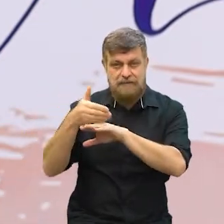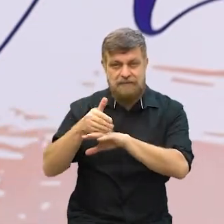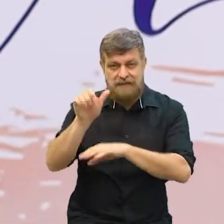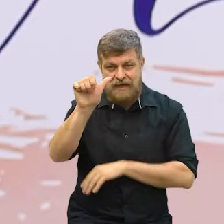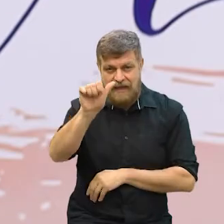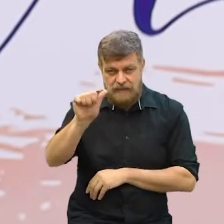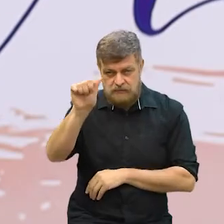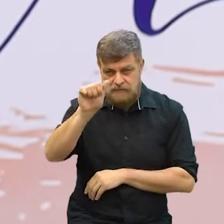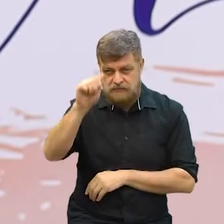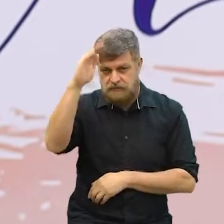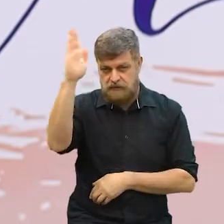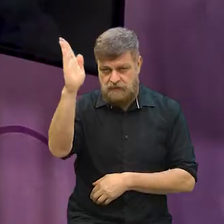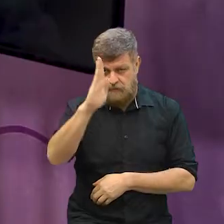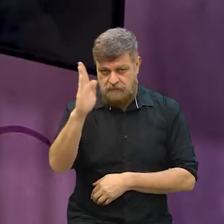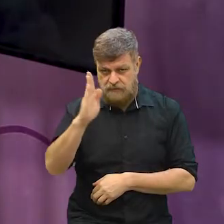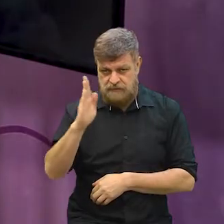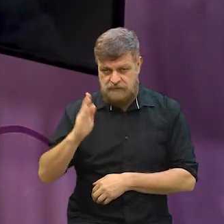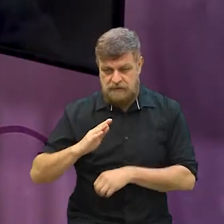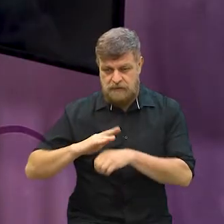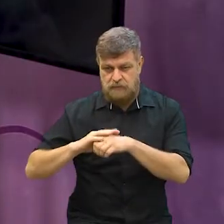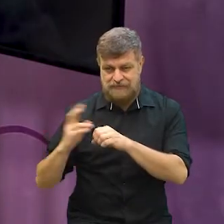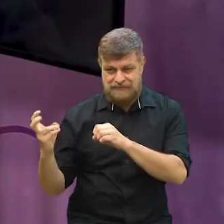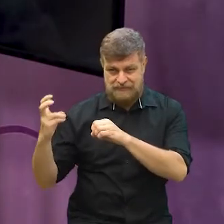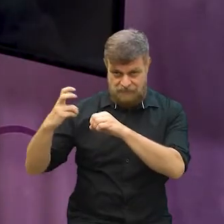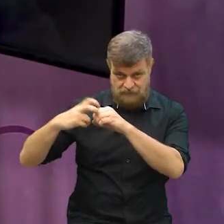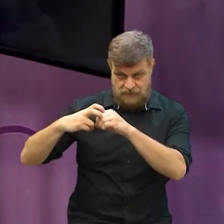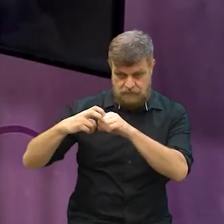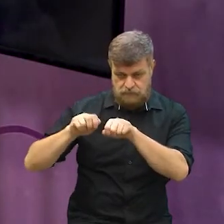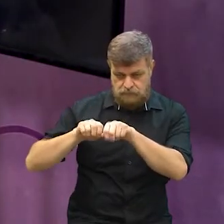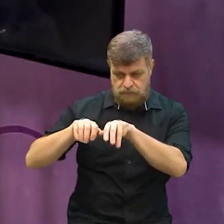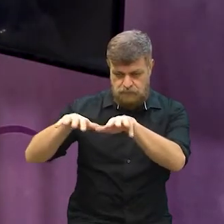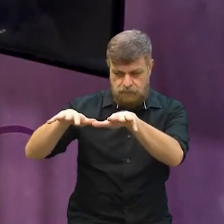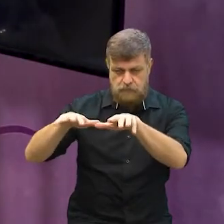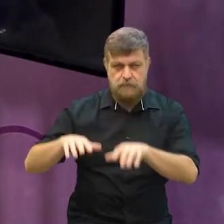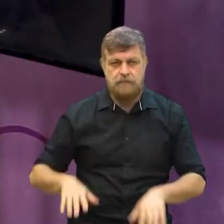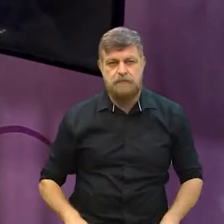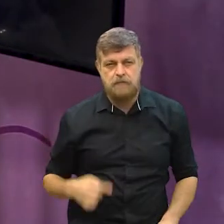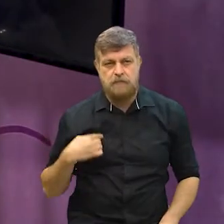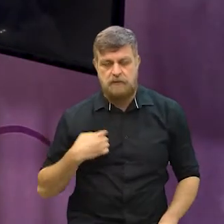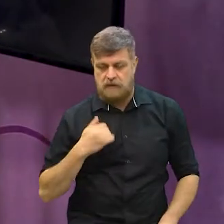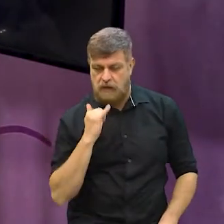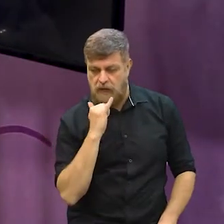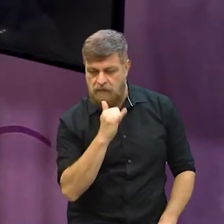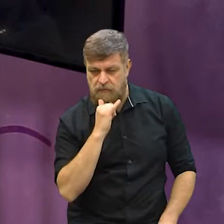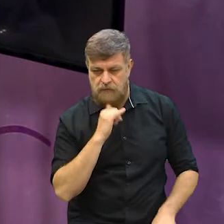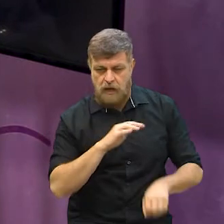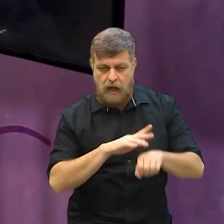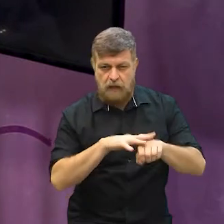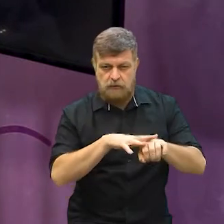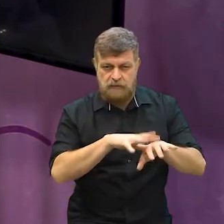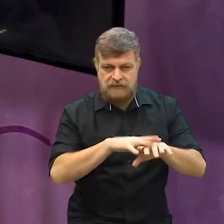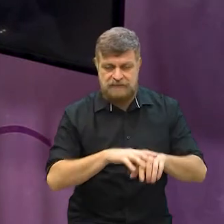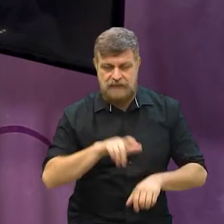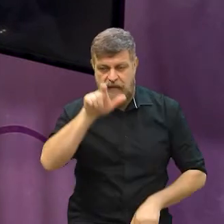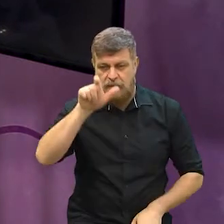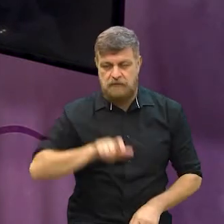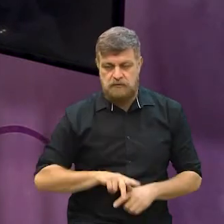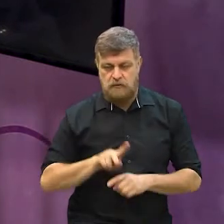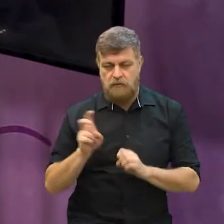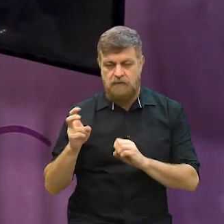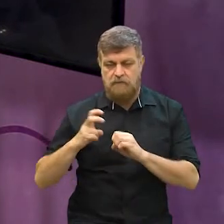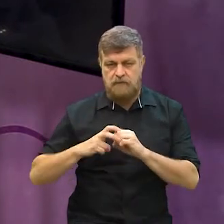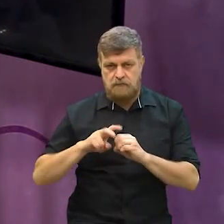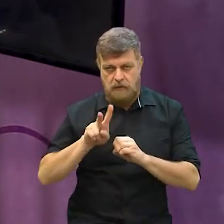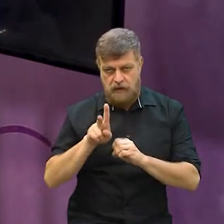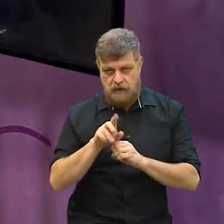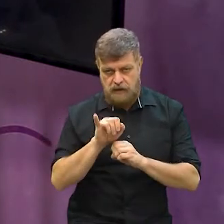de Infectologia. Doutor, a gente estava falando aí sobre as doenças que podem afetar a pessoa que tem HIV.